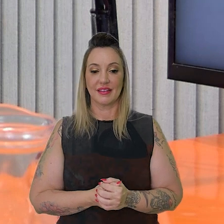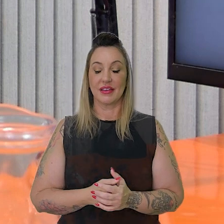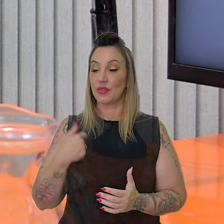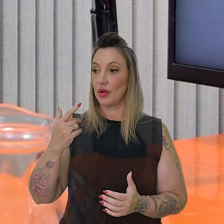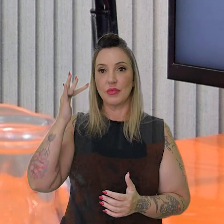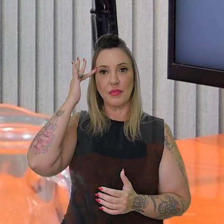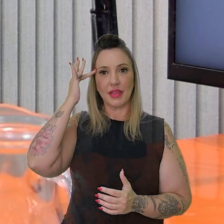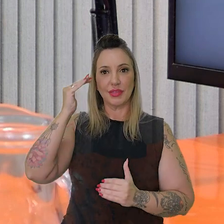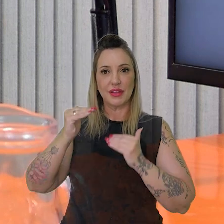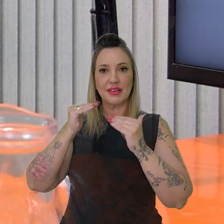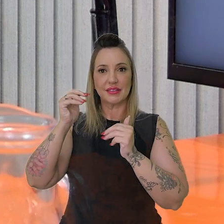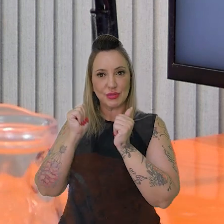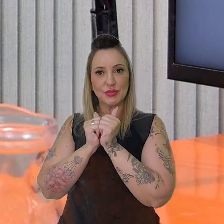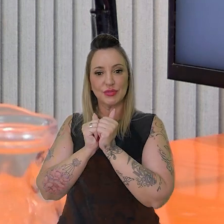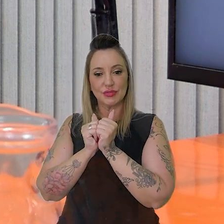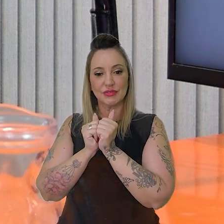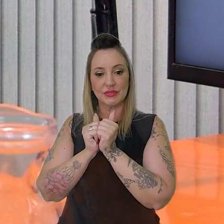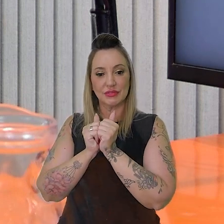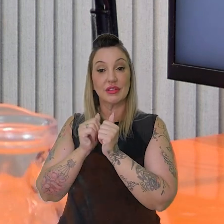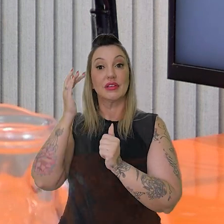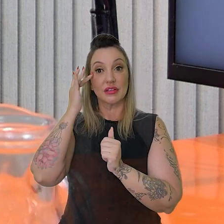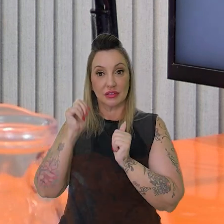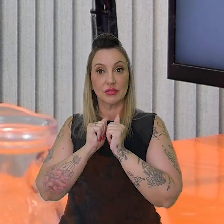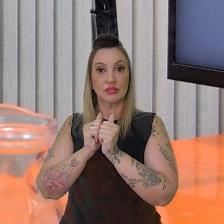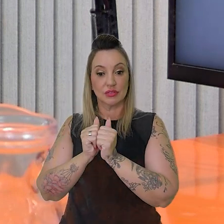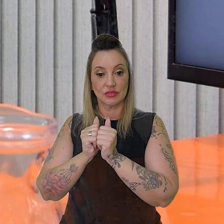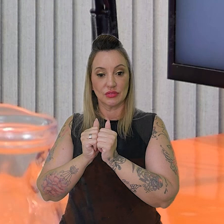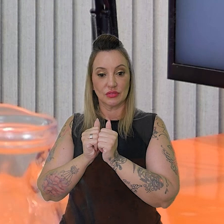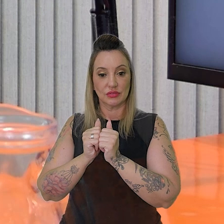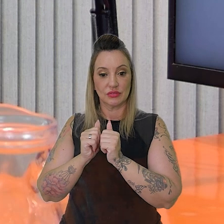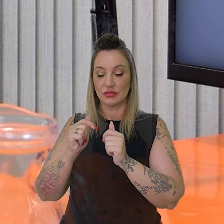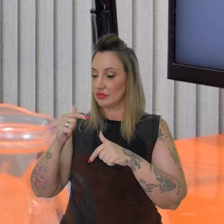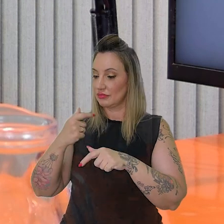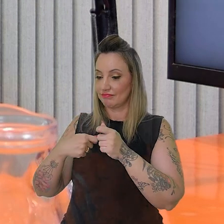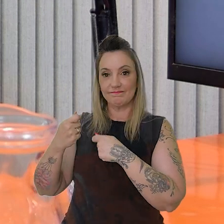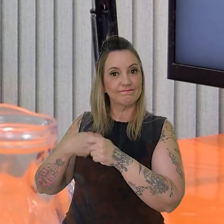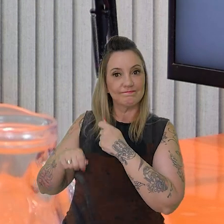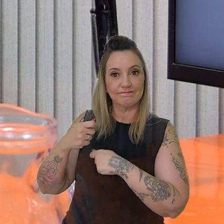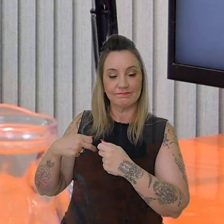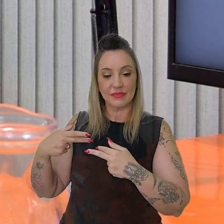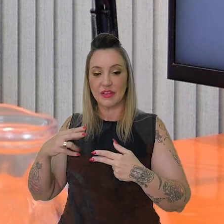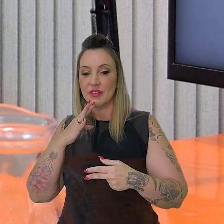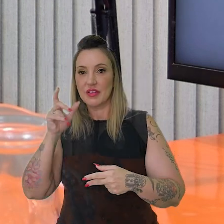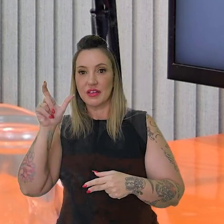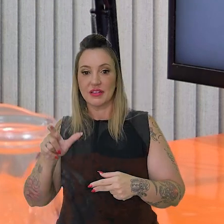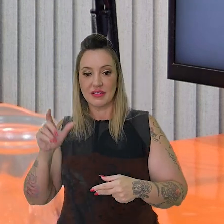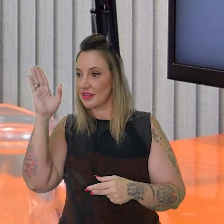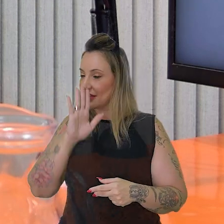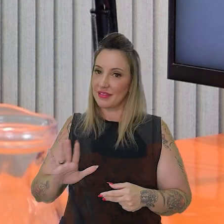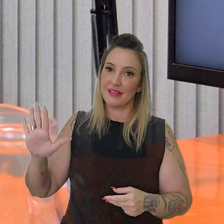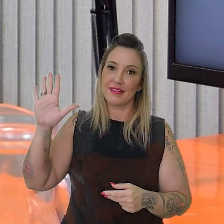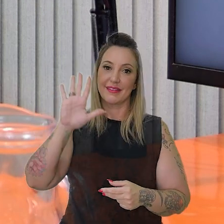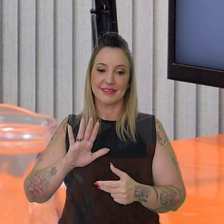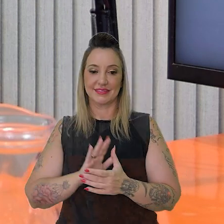como amadurecemos juntas né você amadurecemos juntas juntas você amadureceu nos seus negócios no reconhecimento